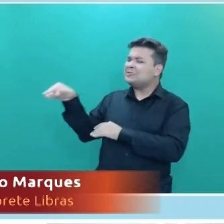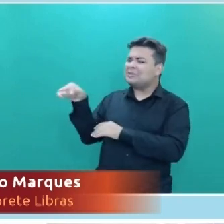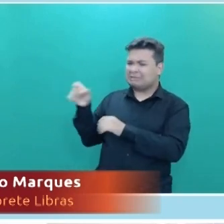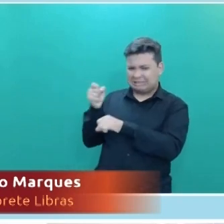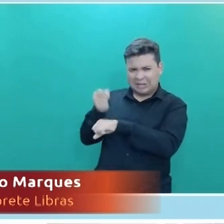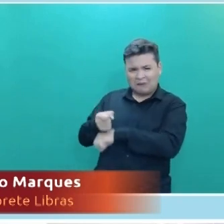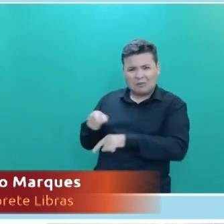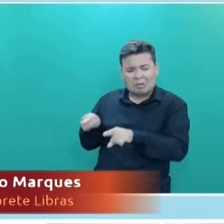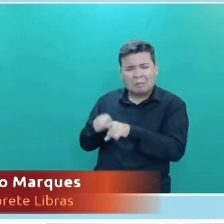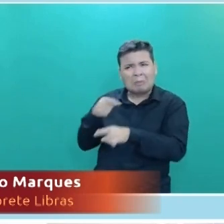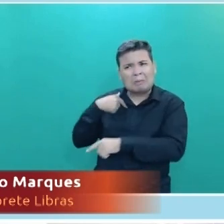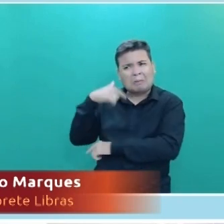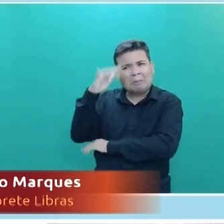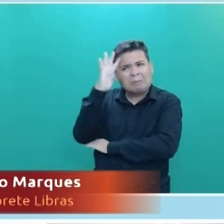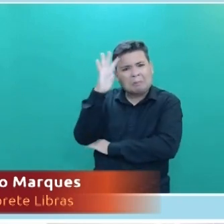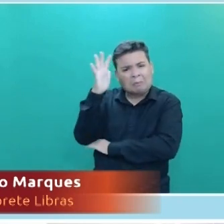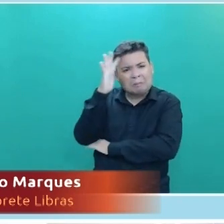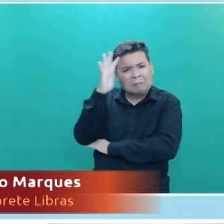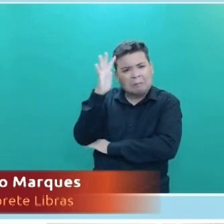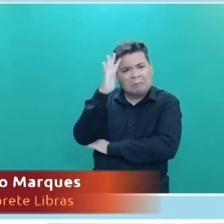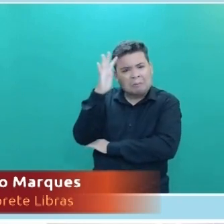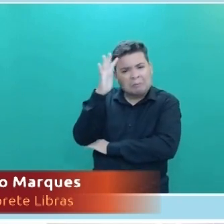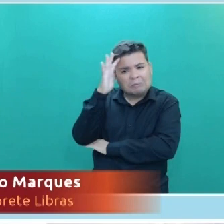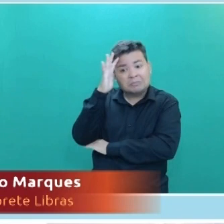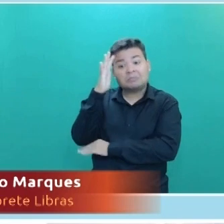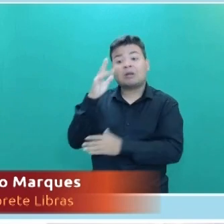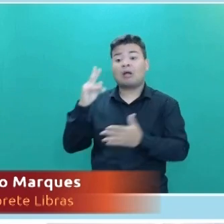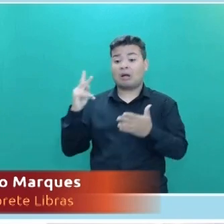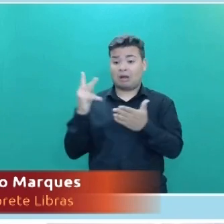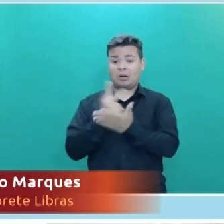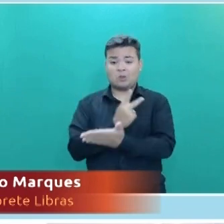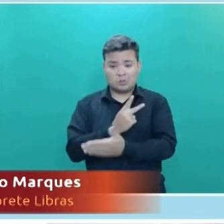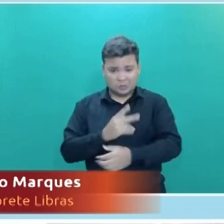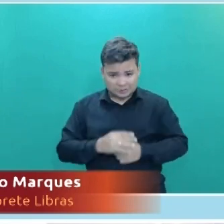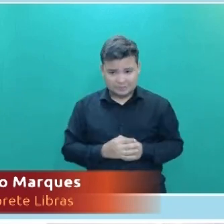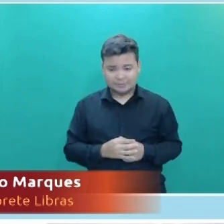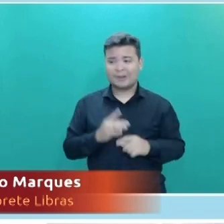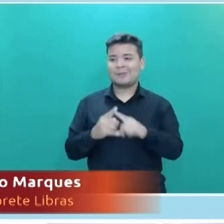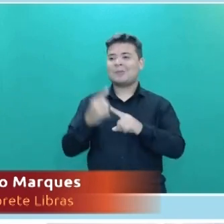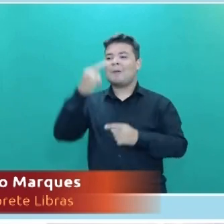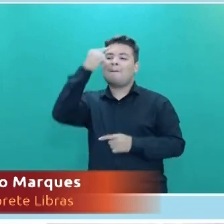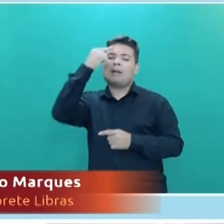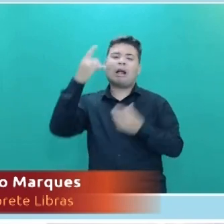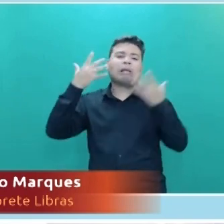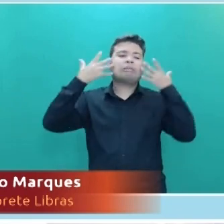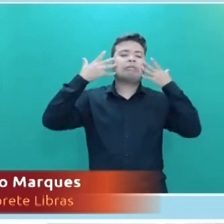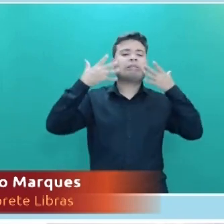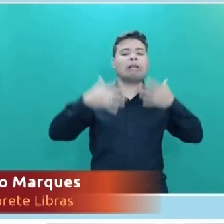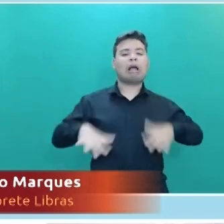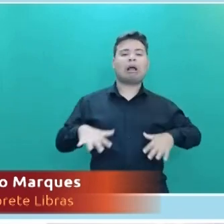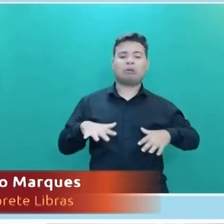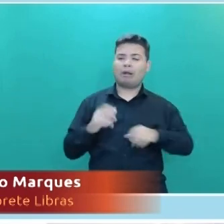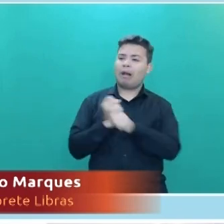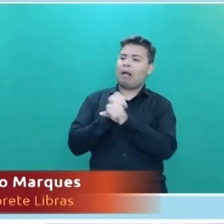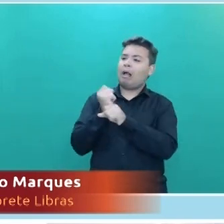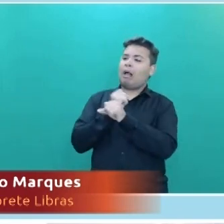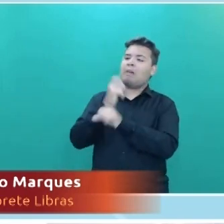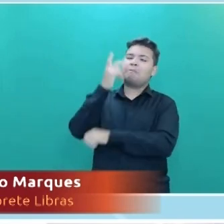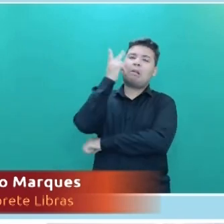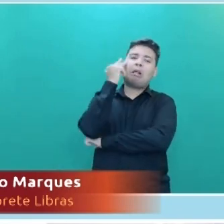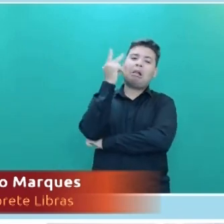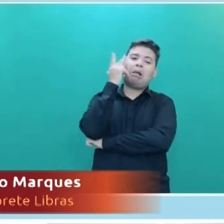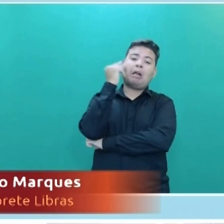passa a olhar essa realidade, tirando essa naturalização que se criou ao longo dos anos.